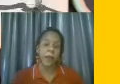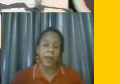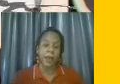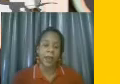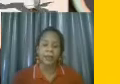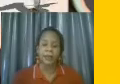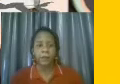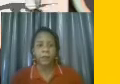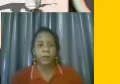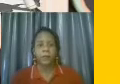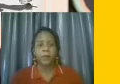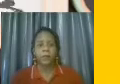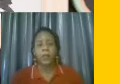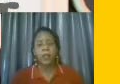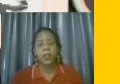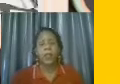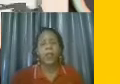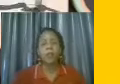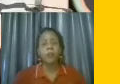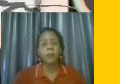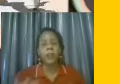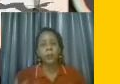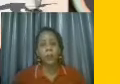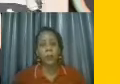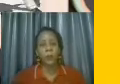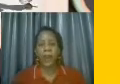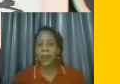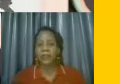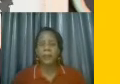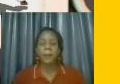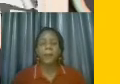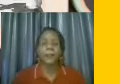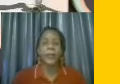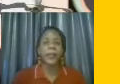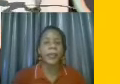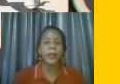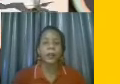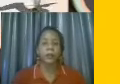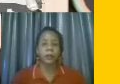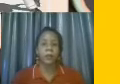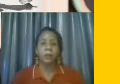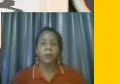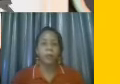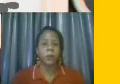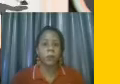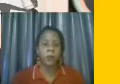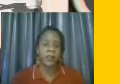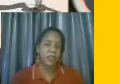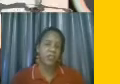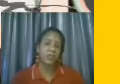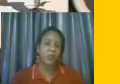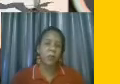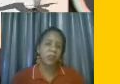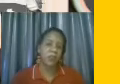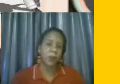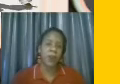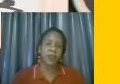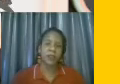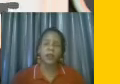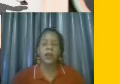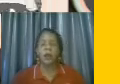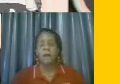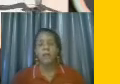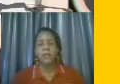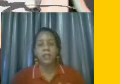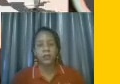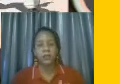instrumentos aparecem. Os mais populares é pandeiro, tambor, esse a gente vê com mais